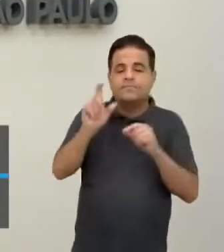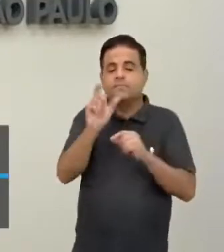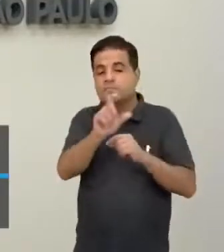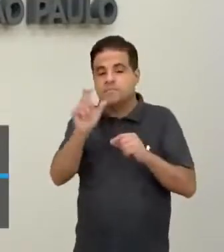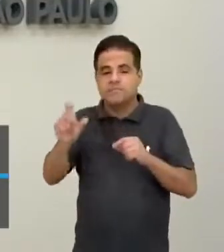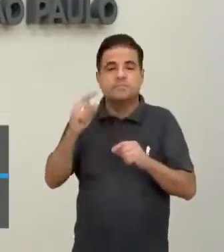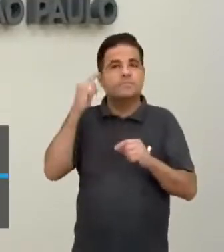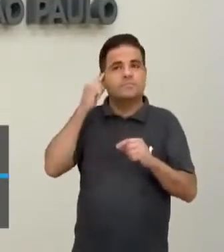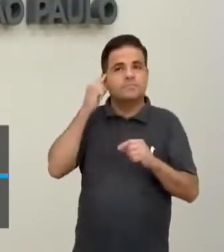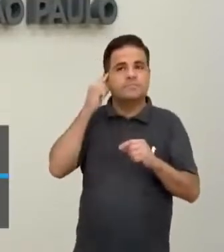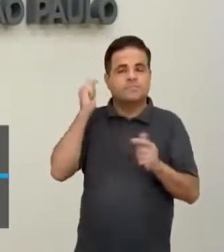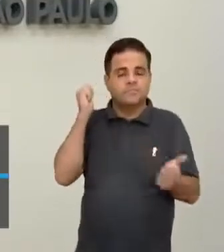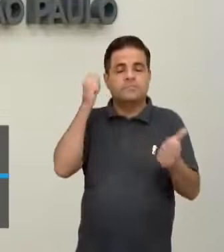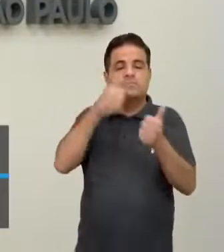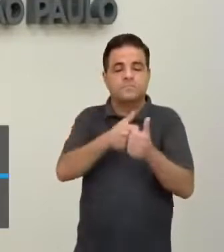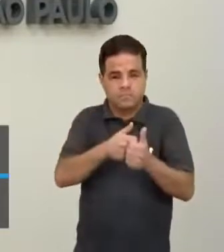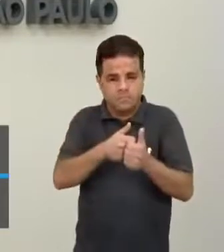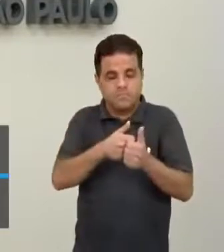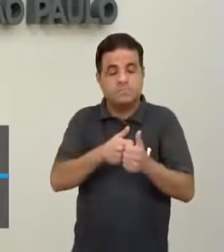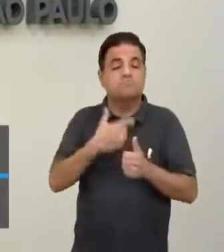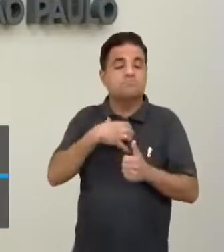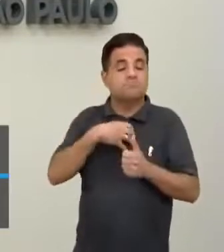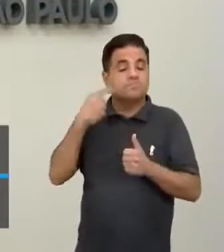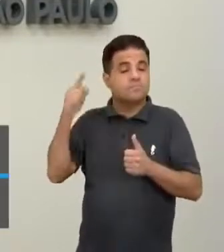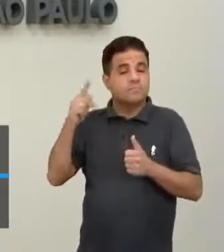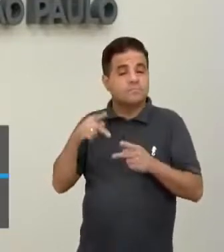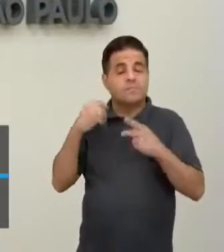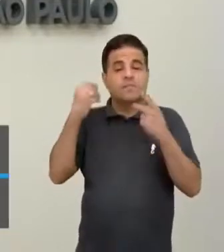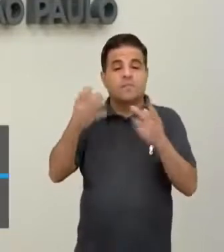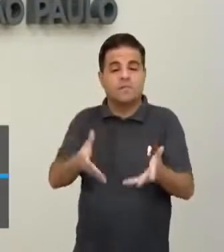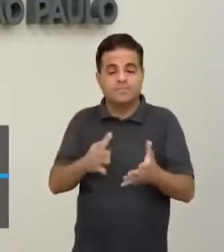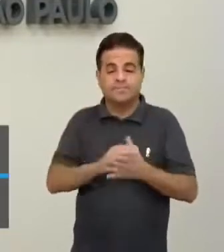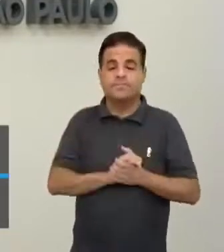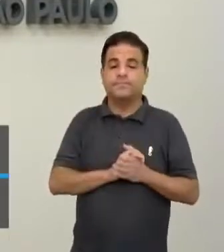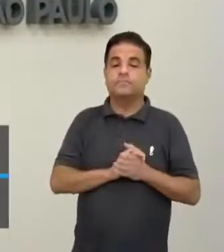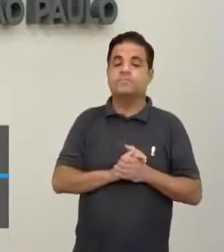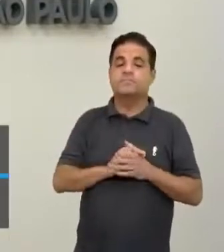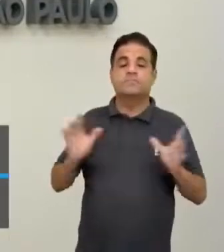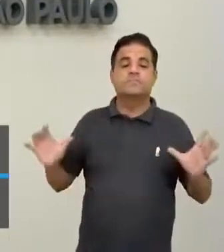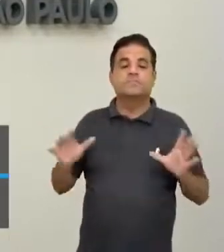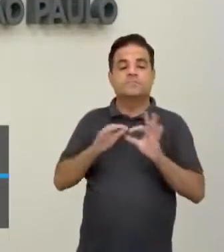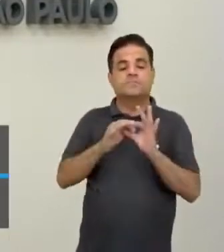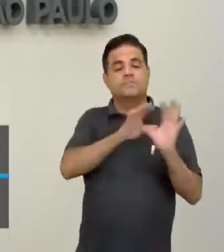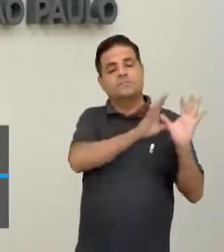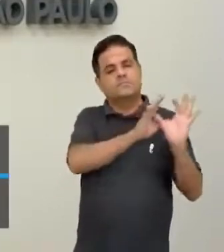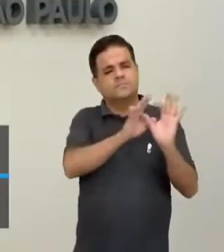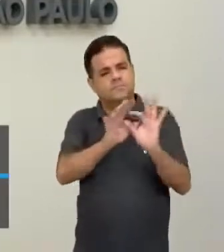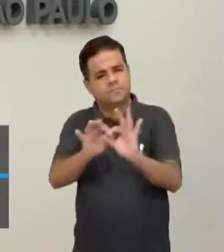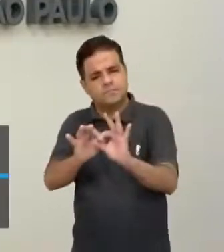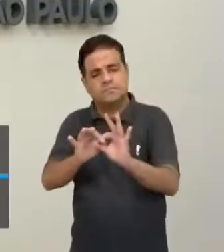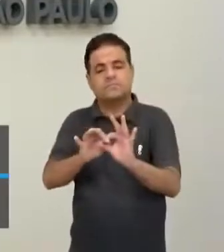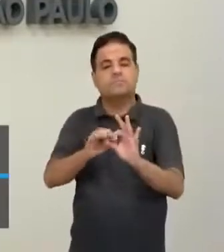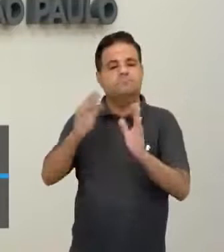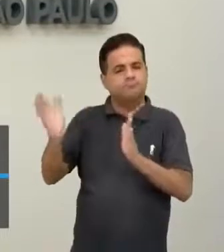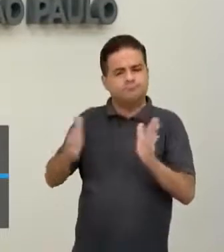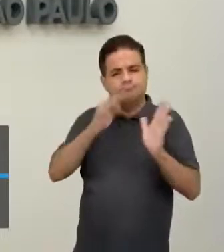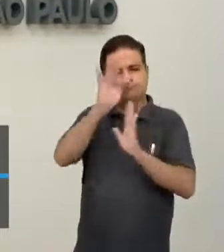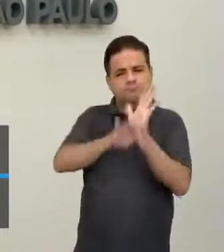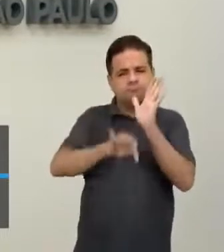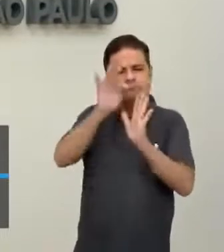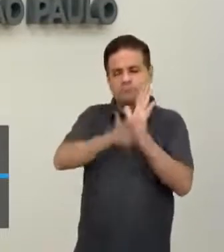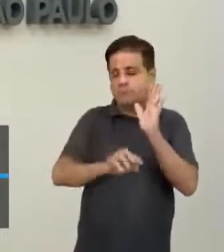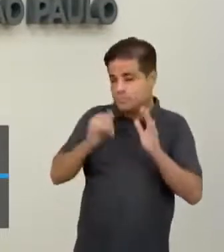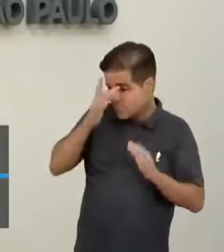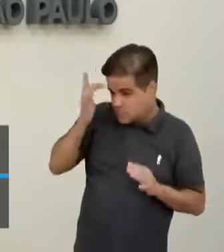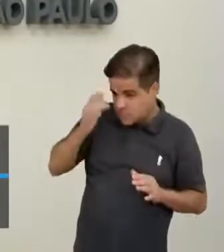que consiga aproximar mais o sentido que ela quer dar. E ele está ligado ao contexto de circulação e produção. Ou seja, se